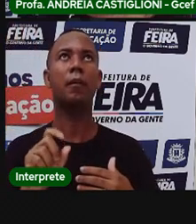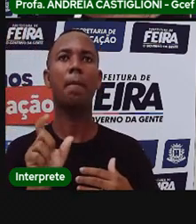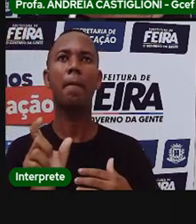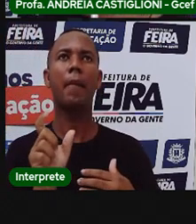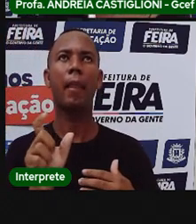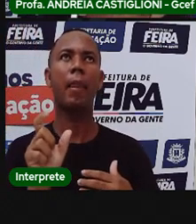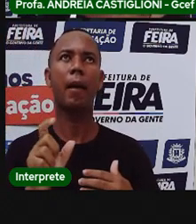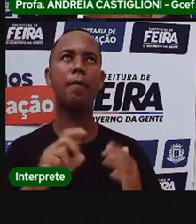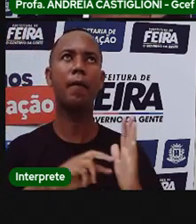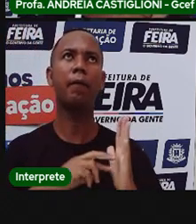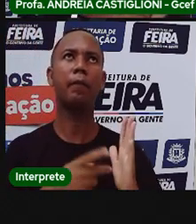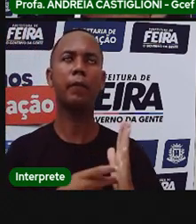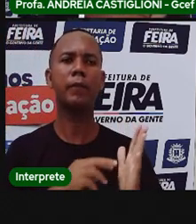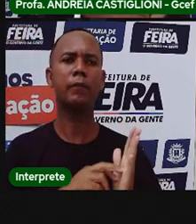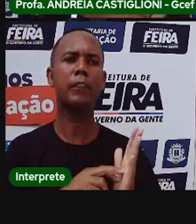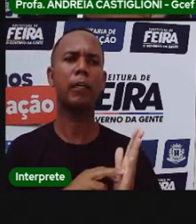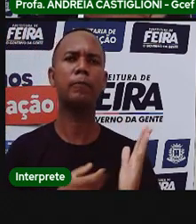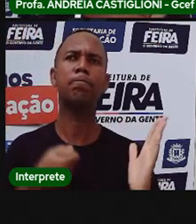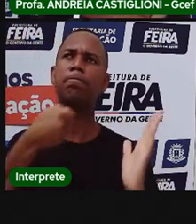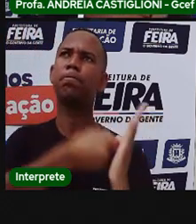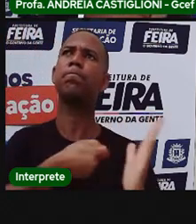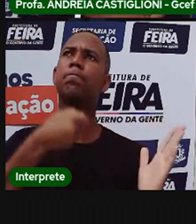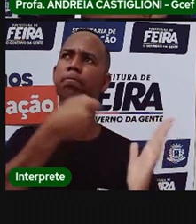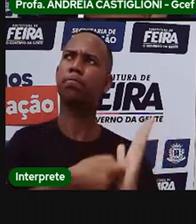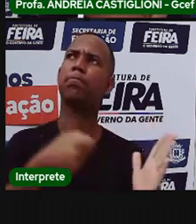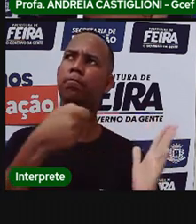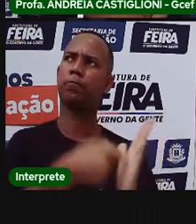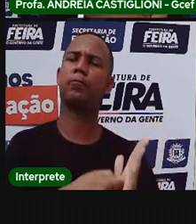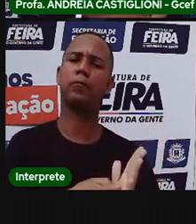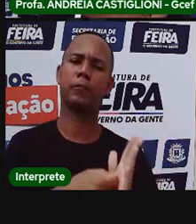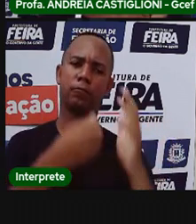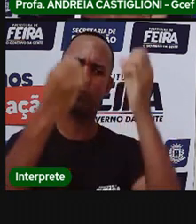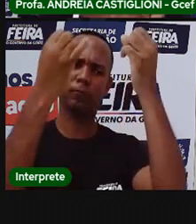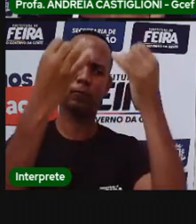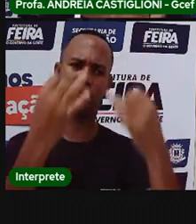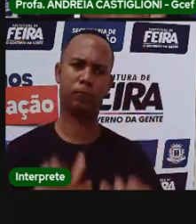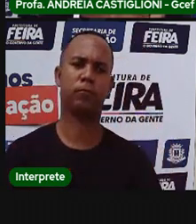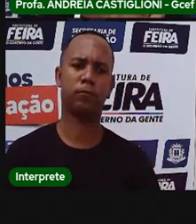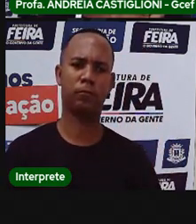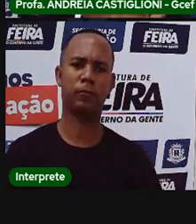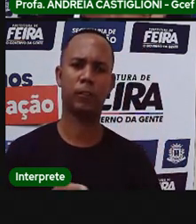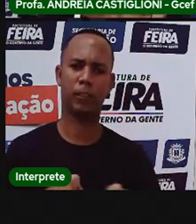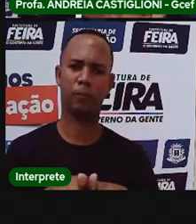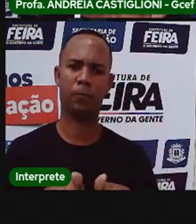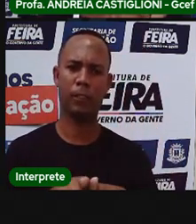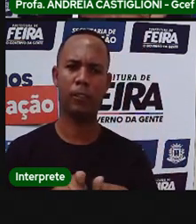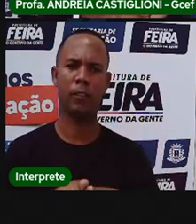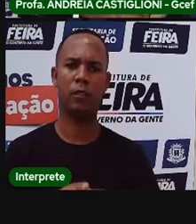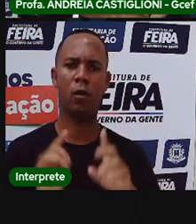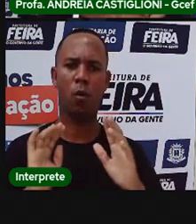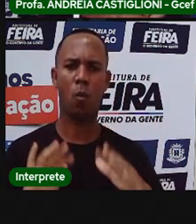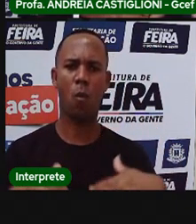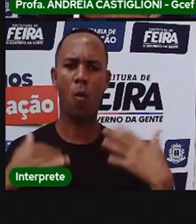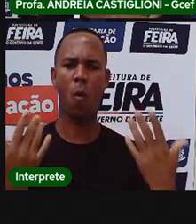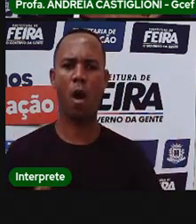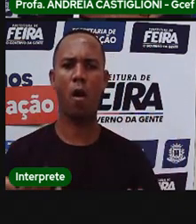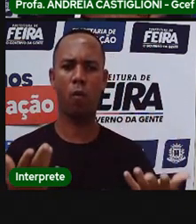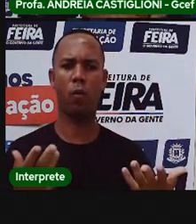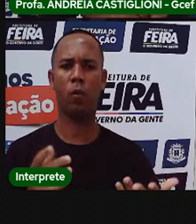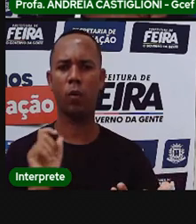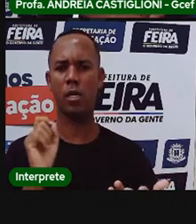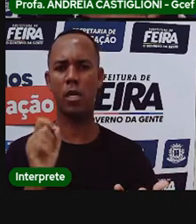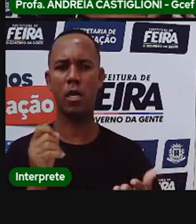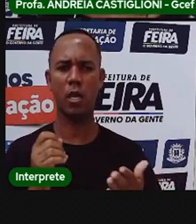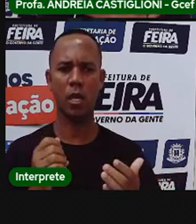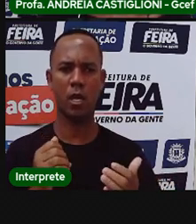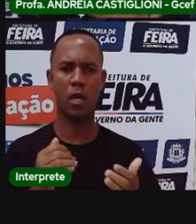disso tudo, o que é que você entendeu como protagonismo estudantil? Você vai colocar lá, tá? E vai trazer também quais as expressões, quais os